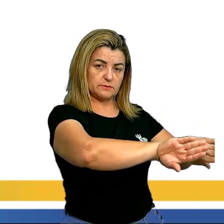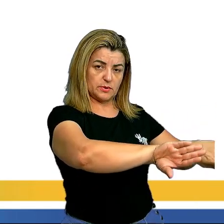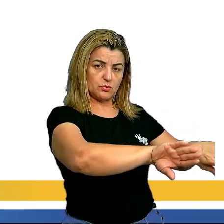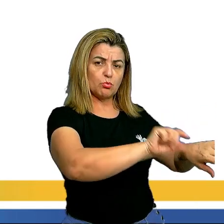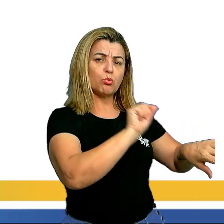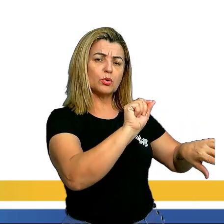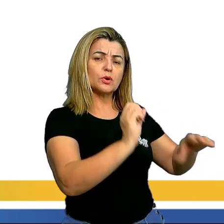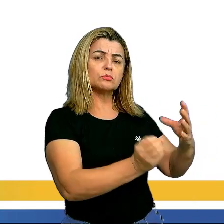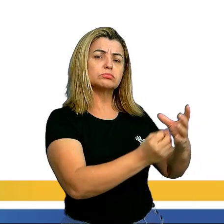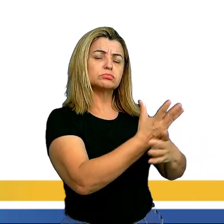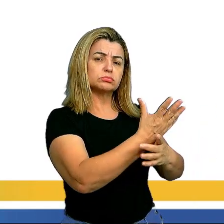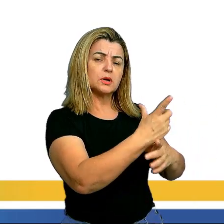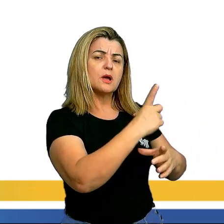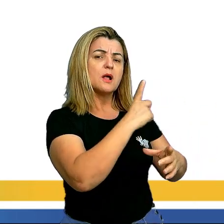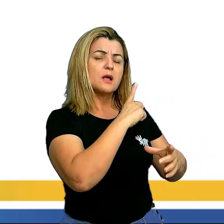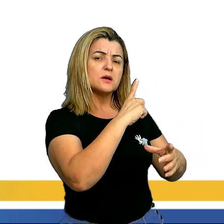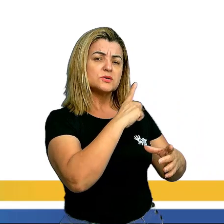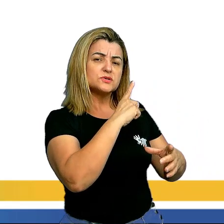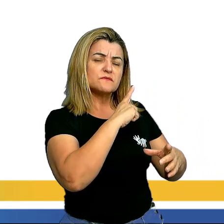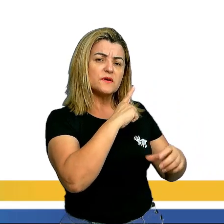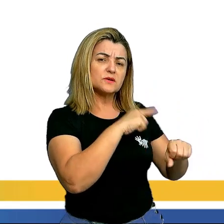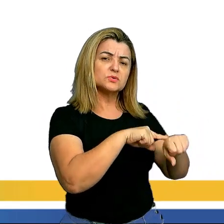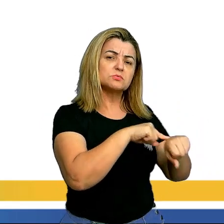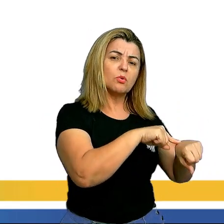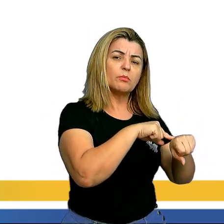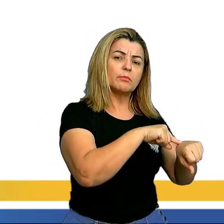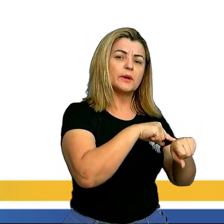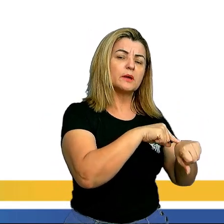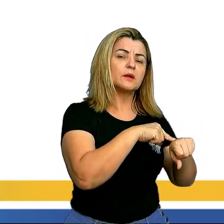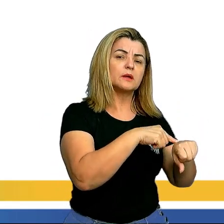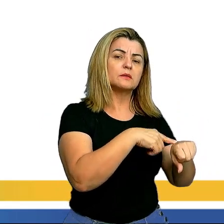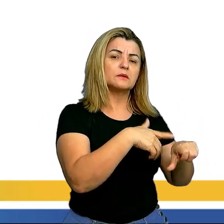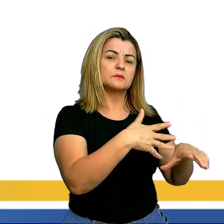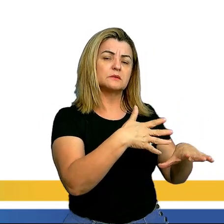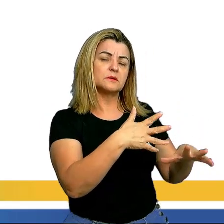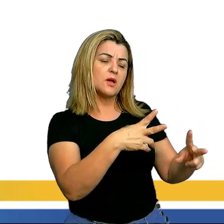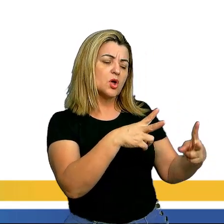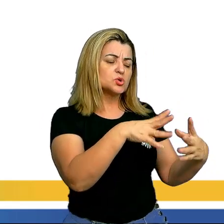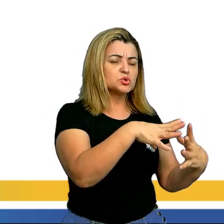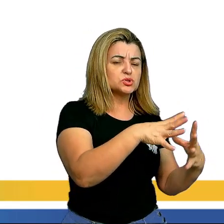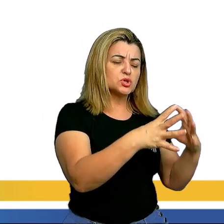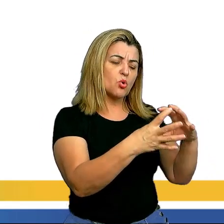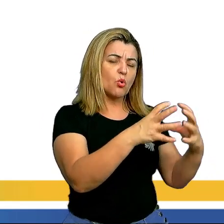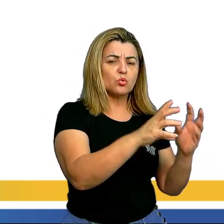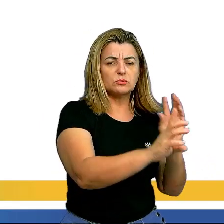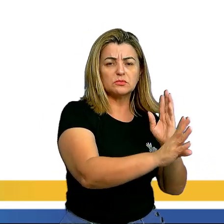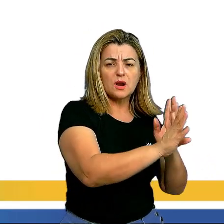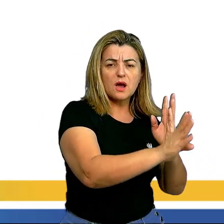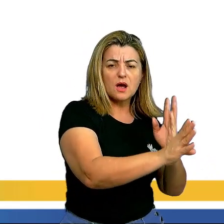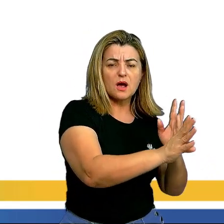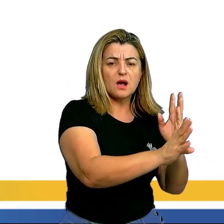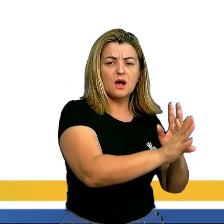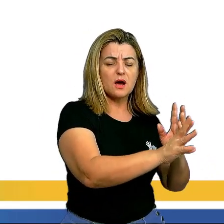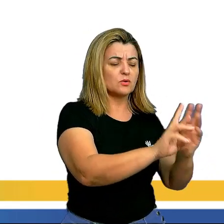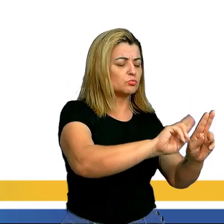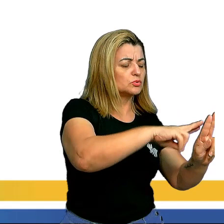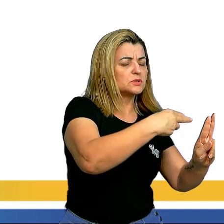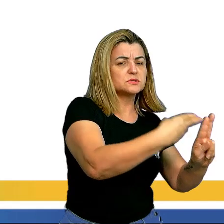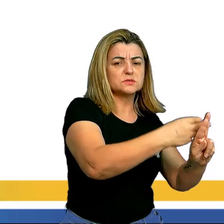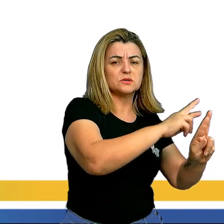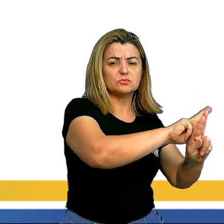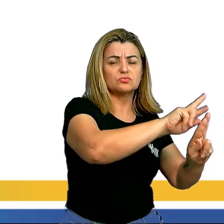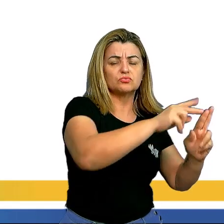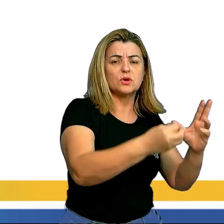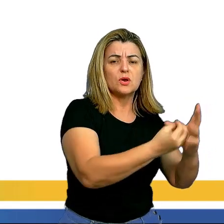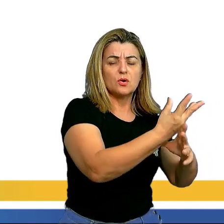aconteceu? Tiveram aí seus momentos, né? Se cruzaram entre si, havendo mutação, seleção